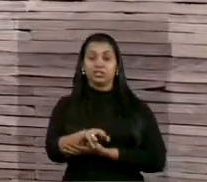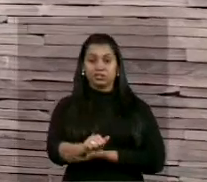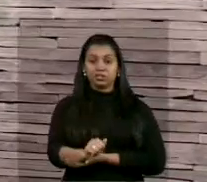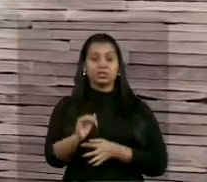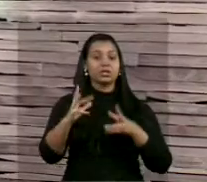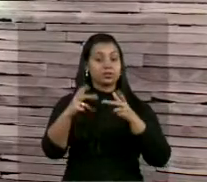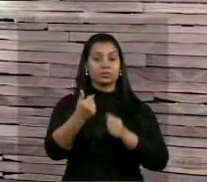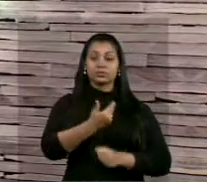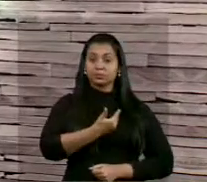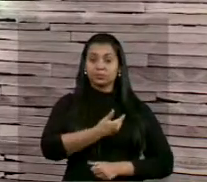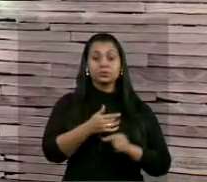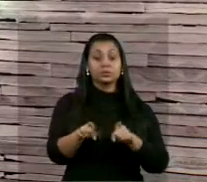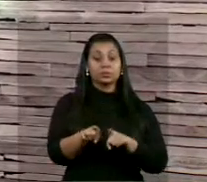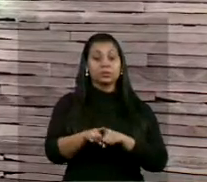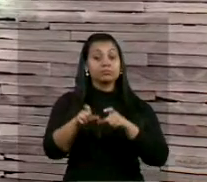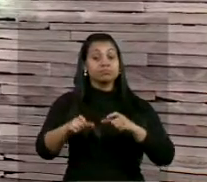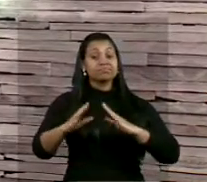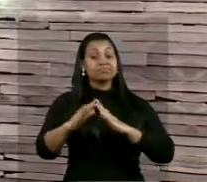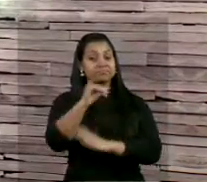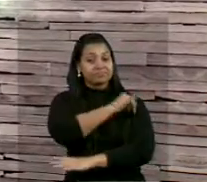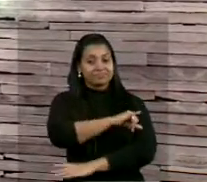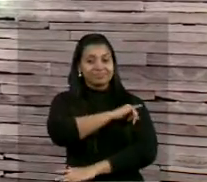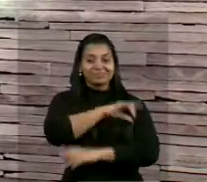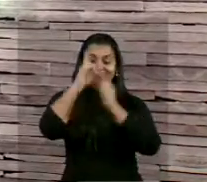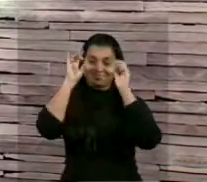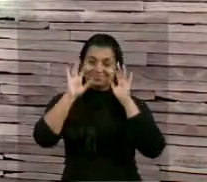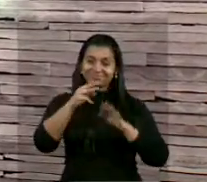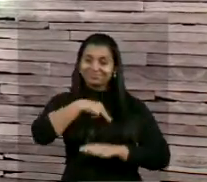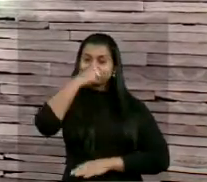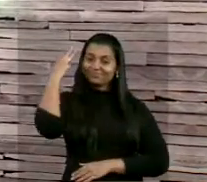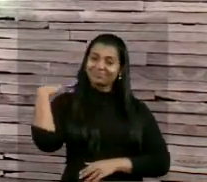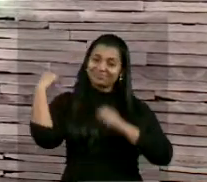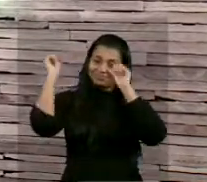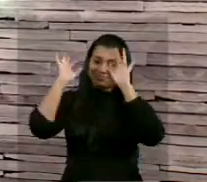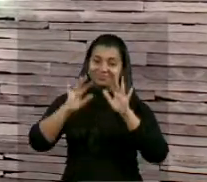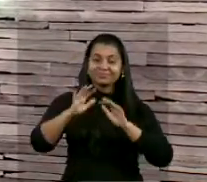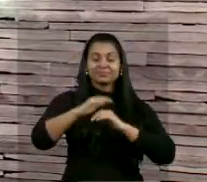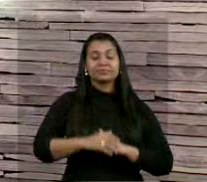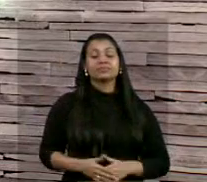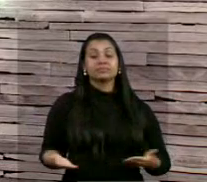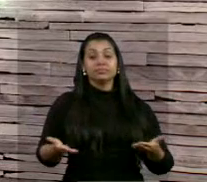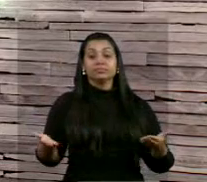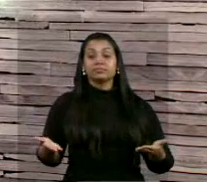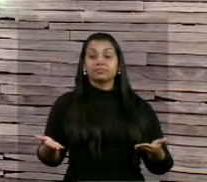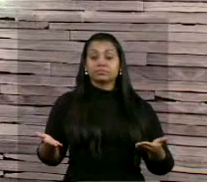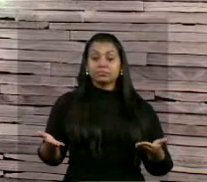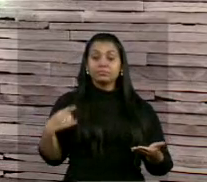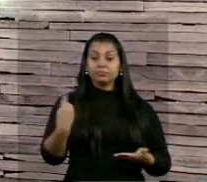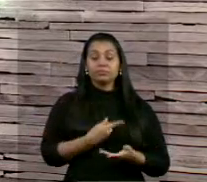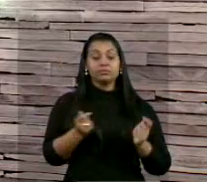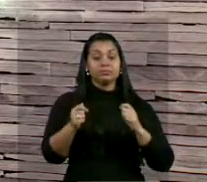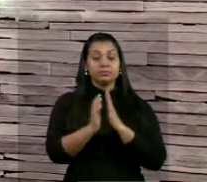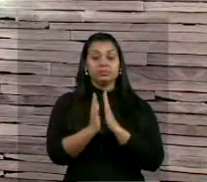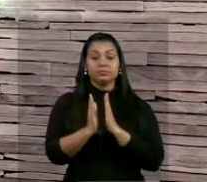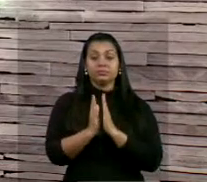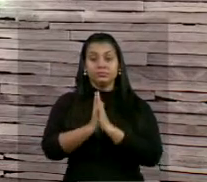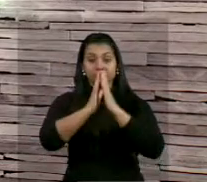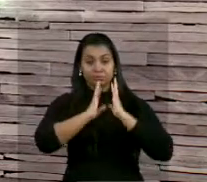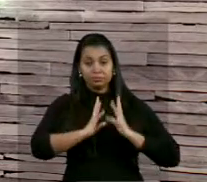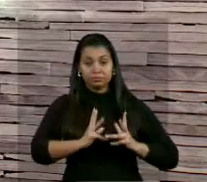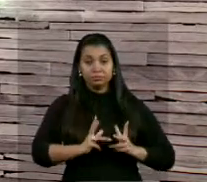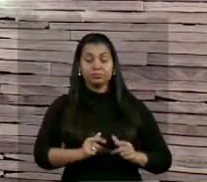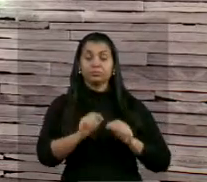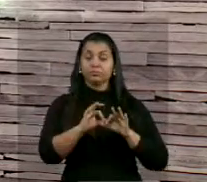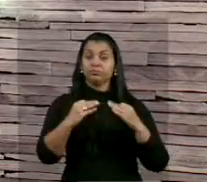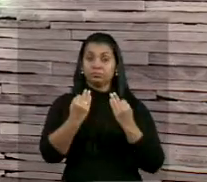e a todos os amigos também do Rio de Janeiro. Fiquem com Deus e Nossa Senhora abençoe. E agora, neste mistério, rezamos pela santificação